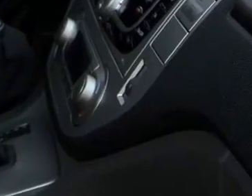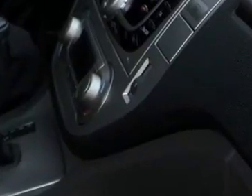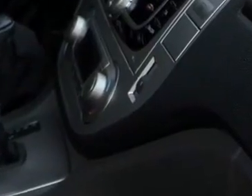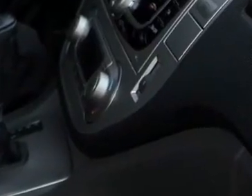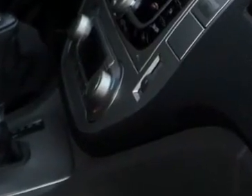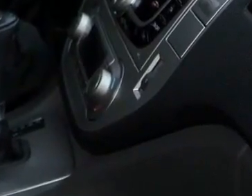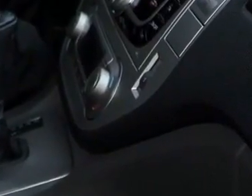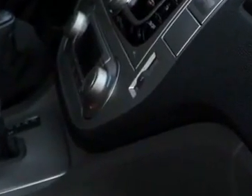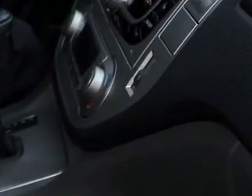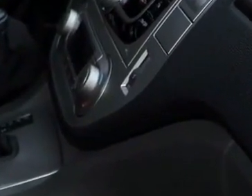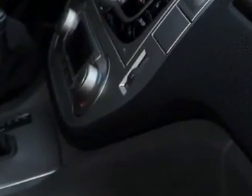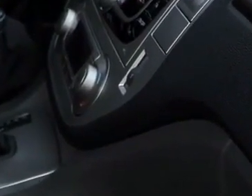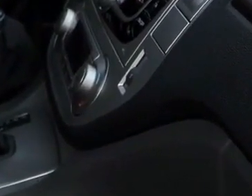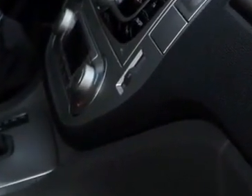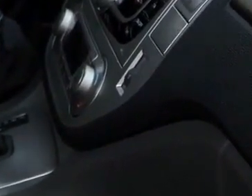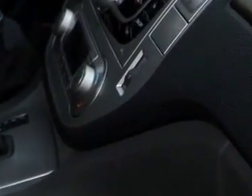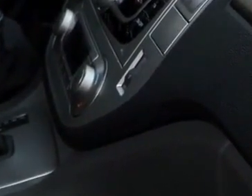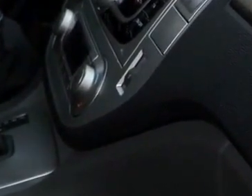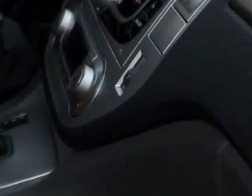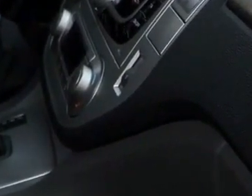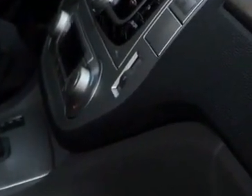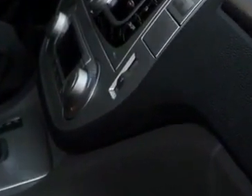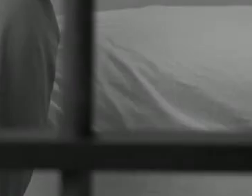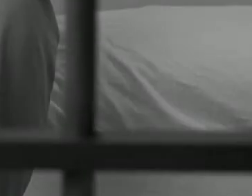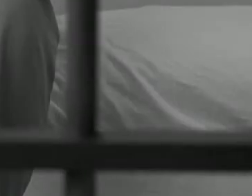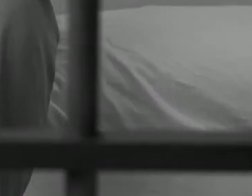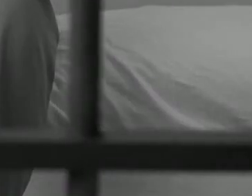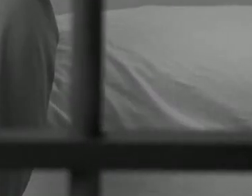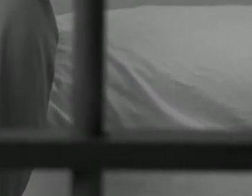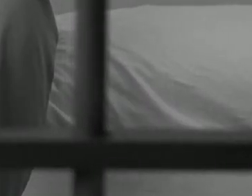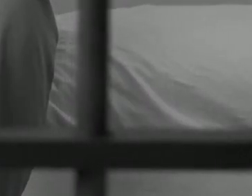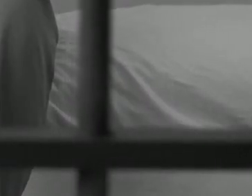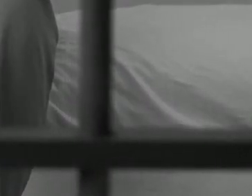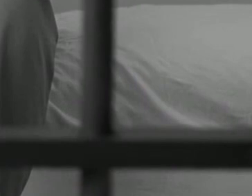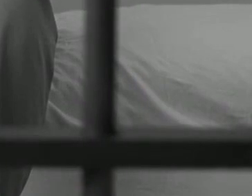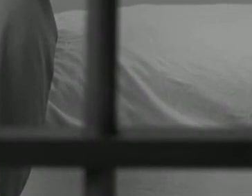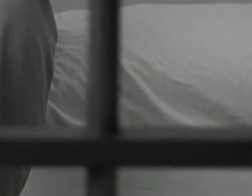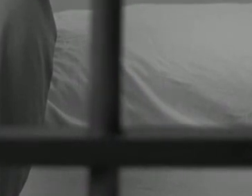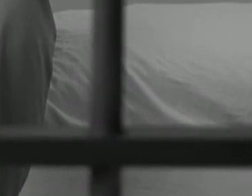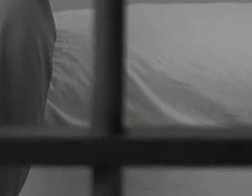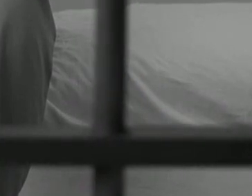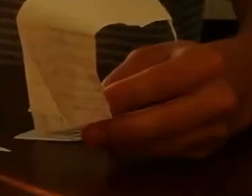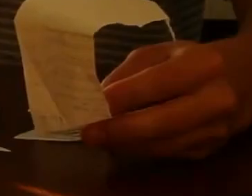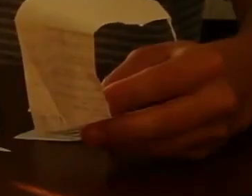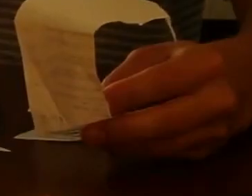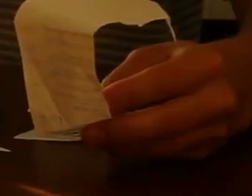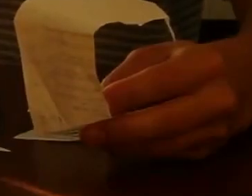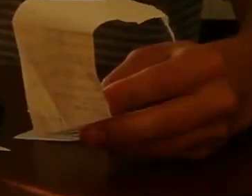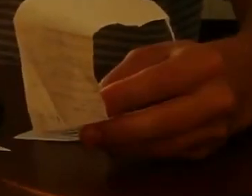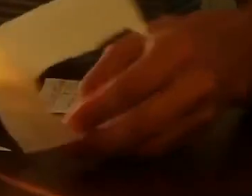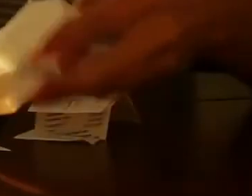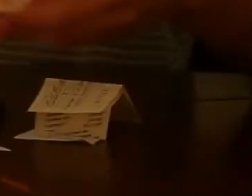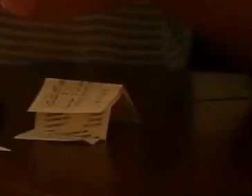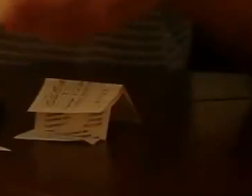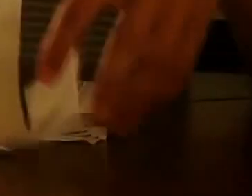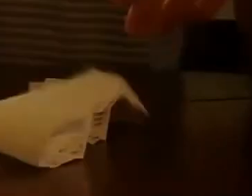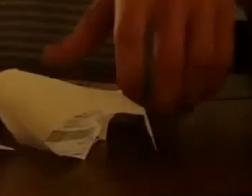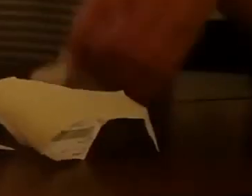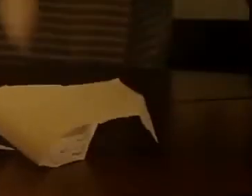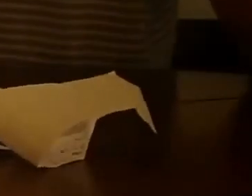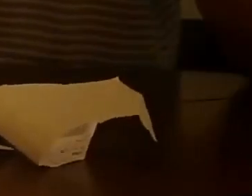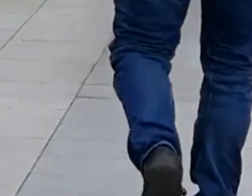de professores, de advogados, de juízes, enfim, de pessoas que fazem parte de profissões importantes no âmbito da sociedade.